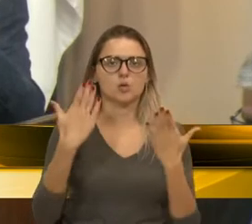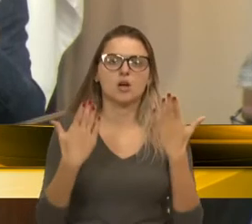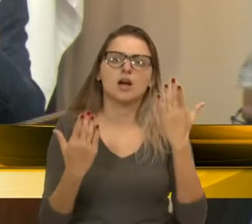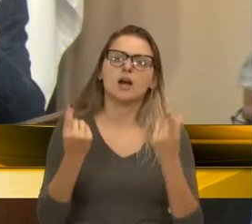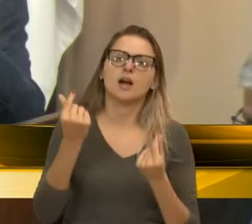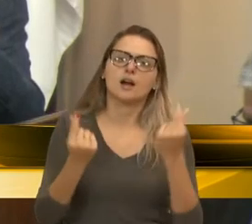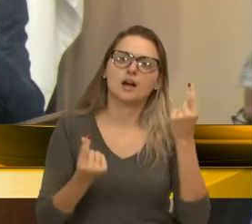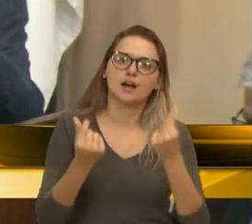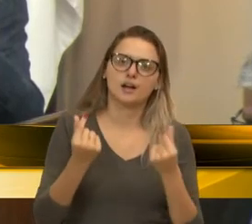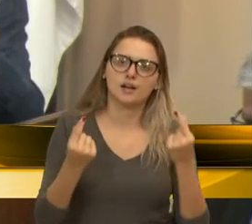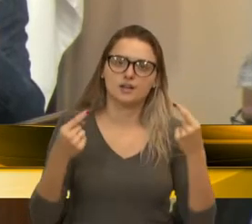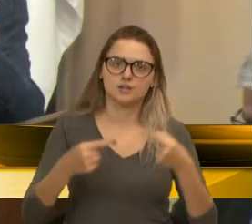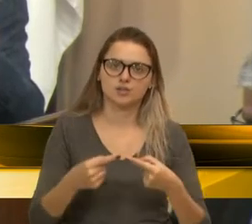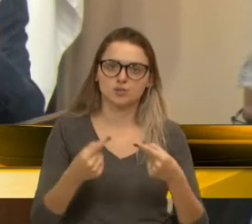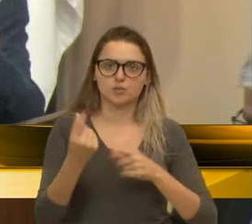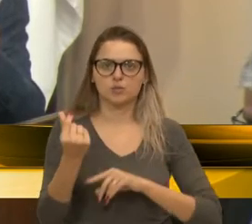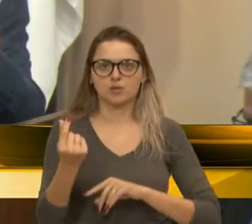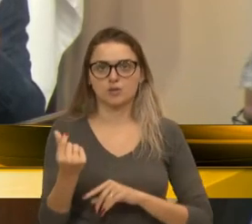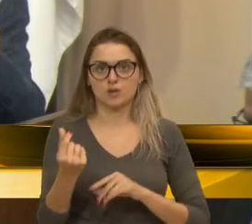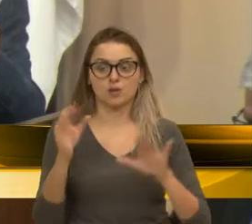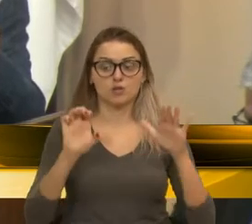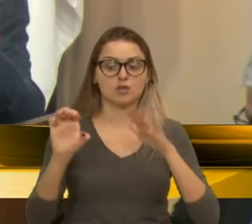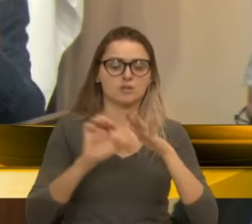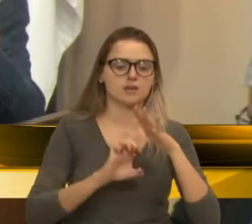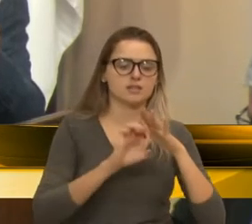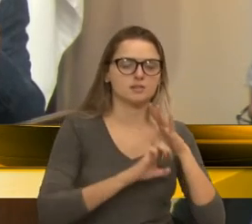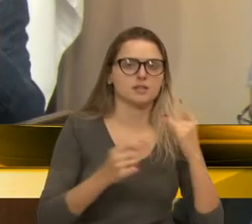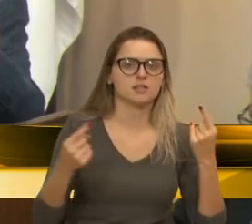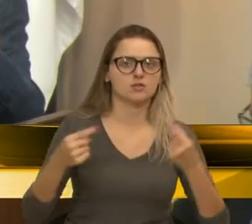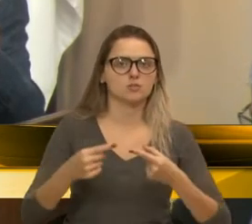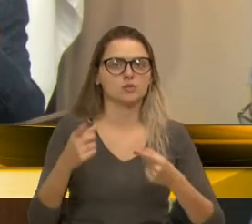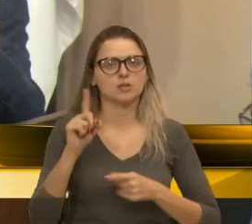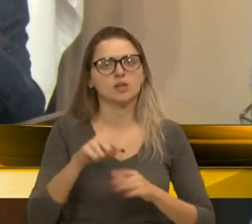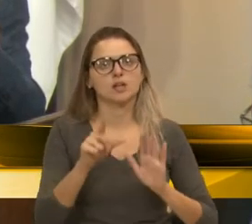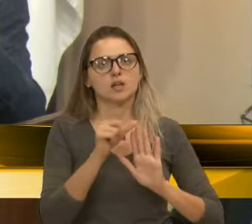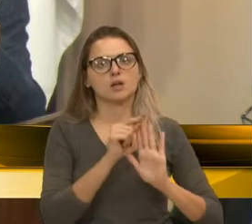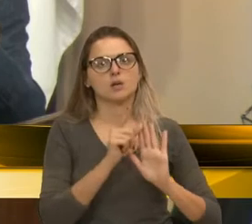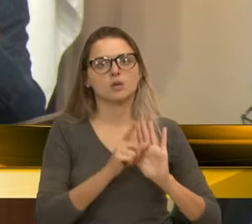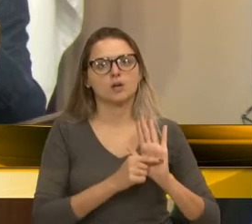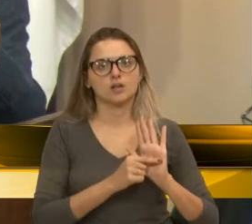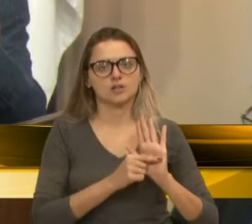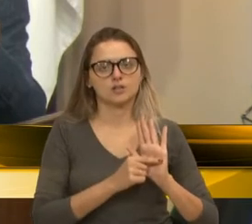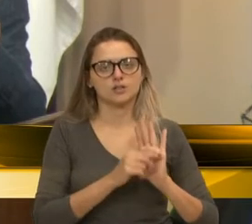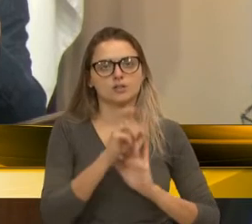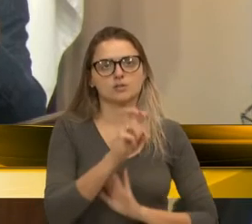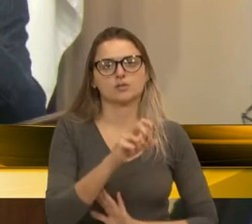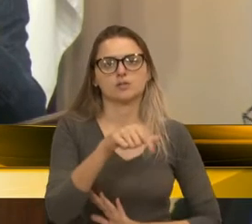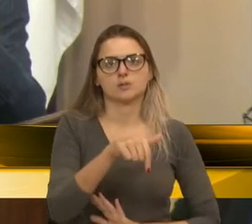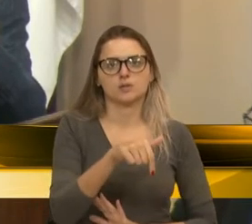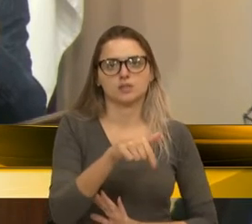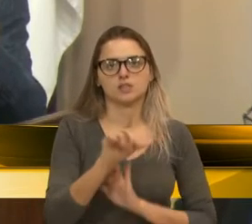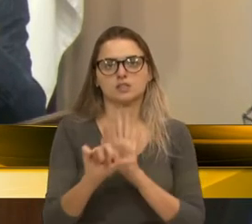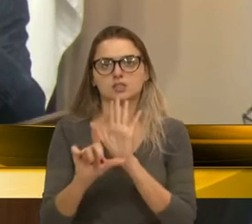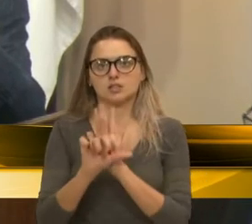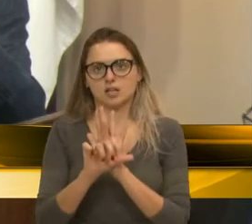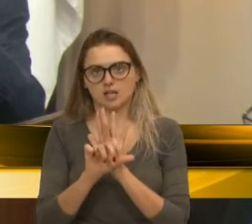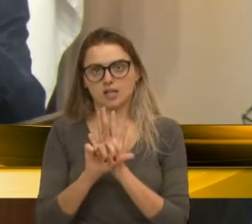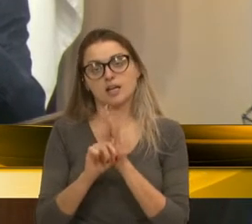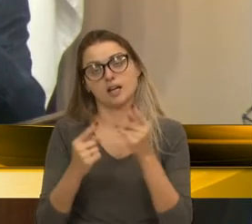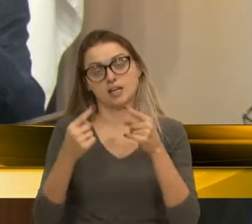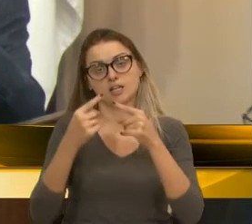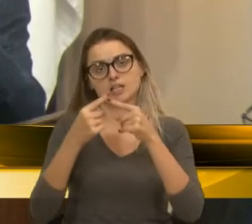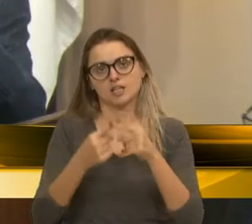contratos, verifica-se que a sua vigência ultrapassou o limite estabelecido pelo artigo 57 da Lei de Licitações, né,